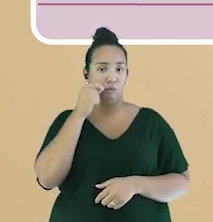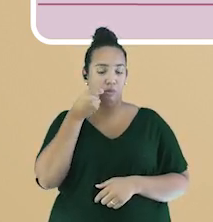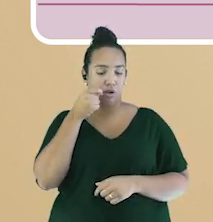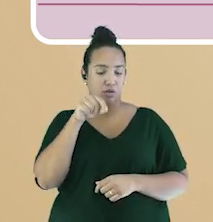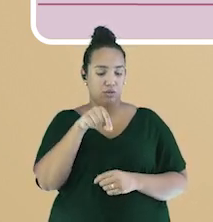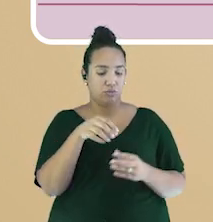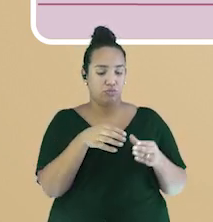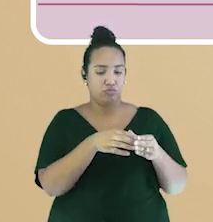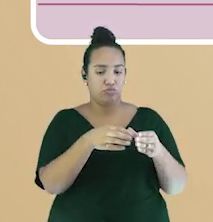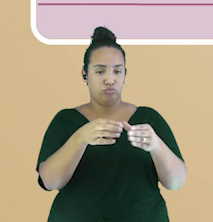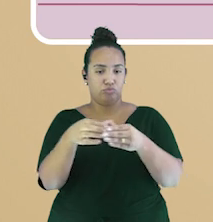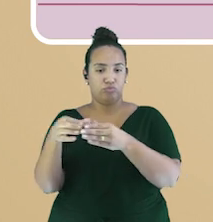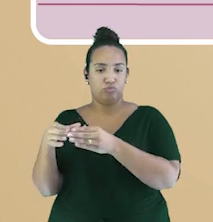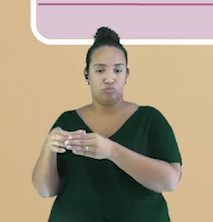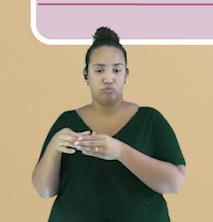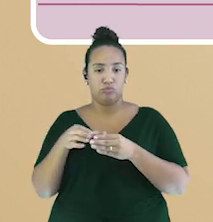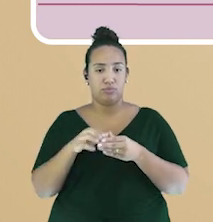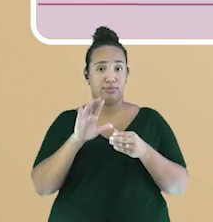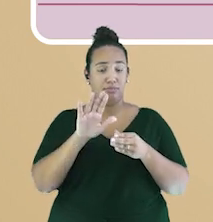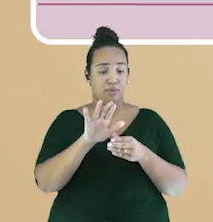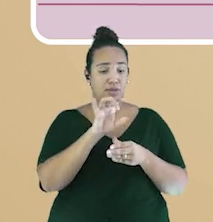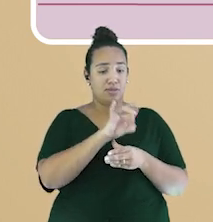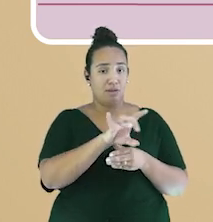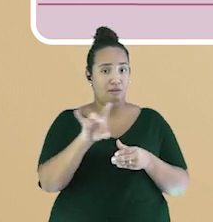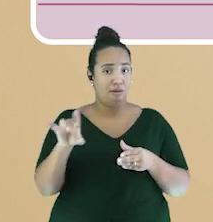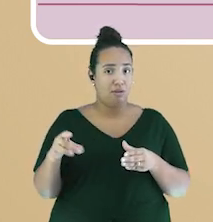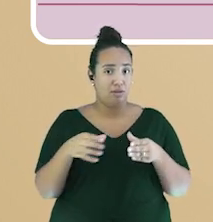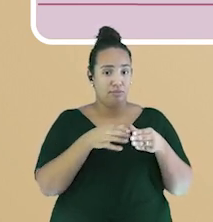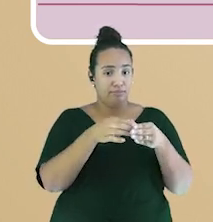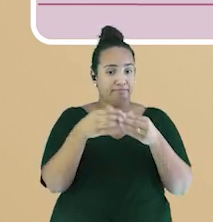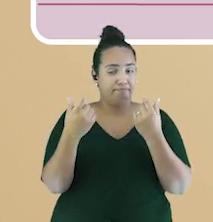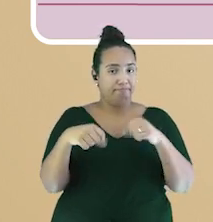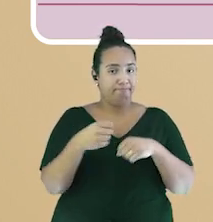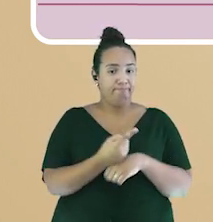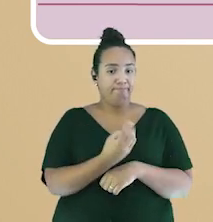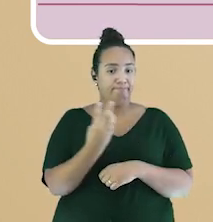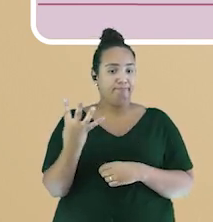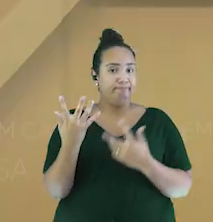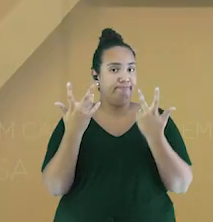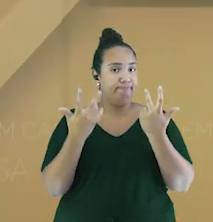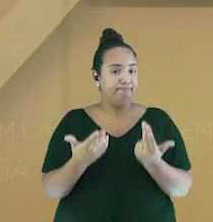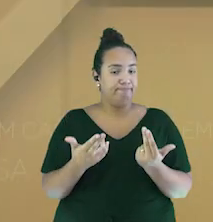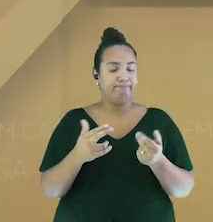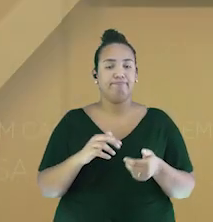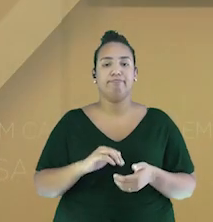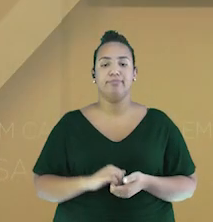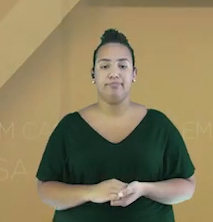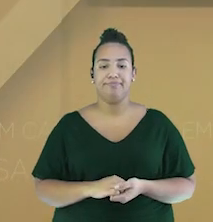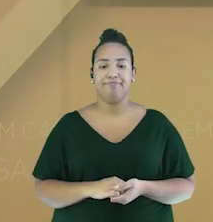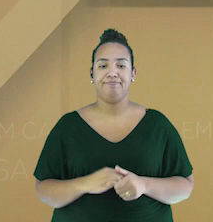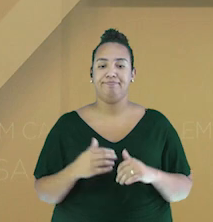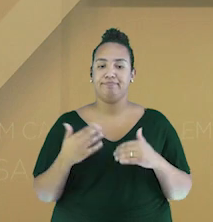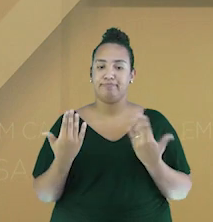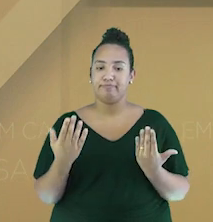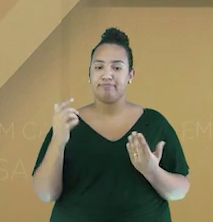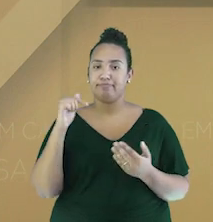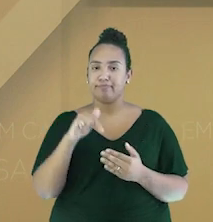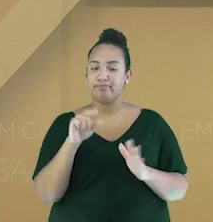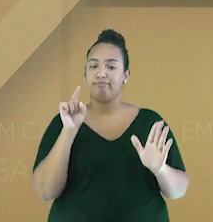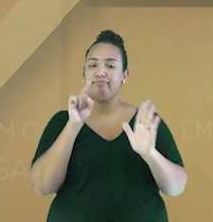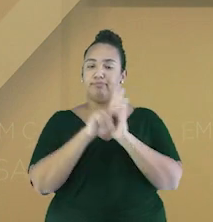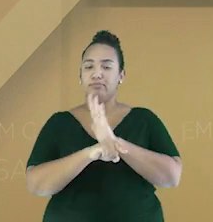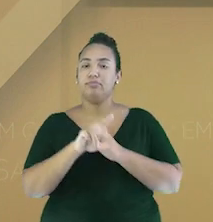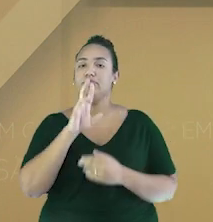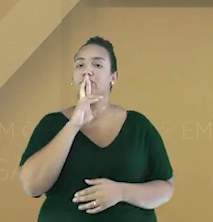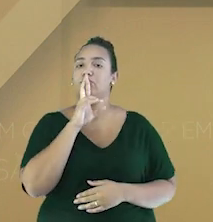todos os grupos devem ter a mesma quantidade de balas e não pode sobrar nenhum. Para responder essa pergunta, a mãe